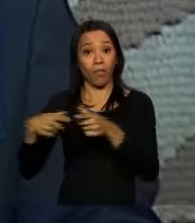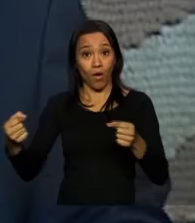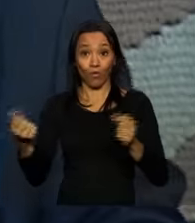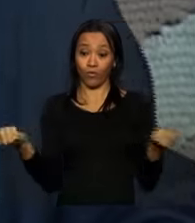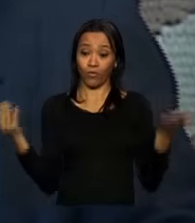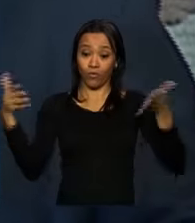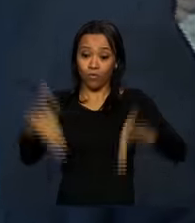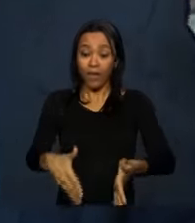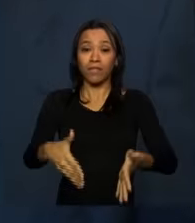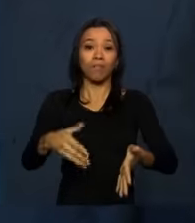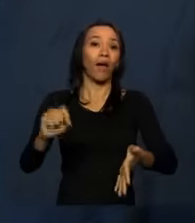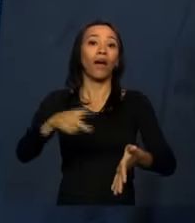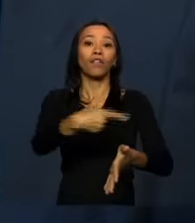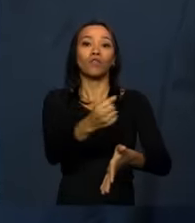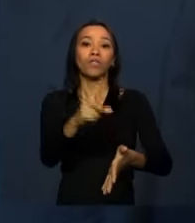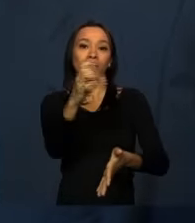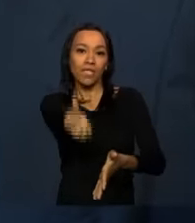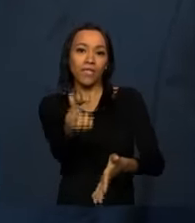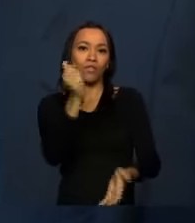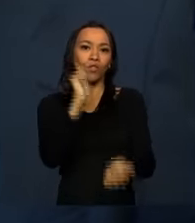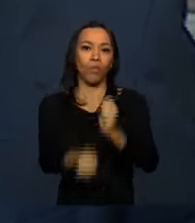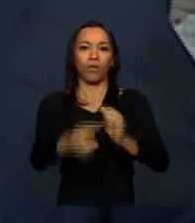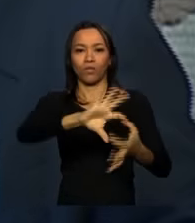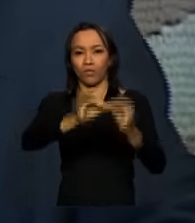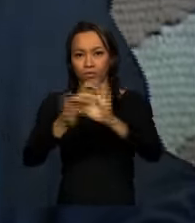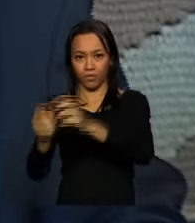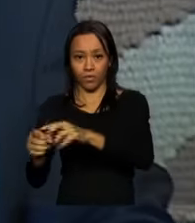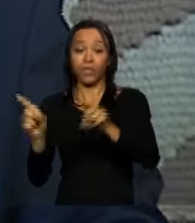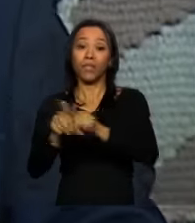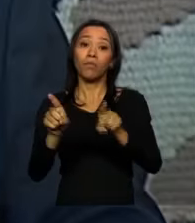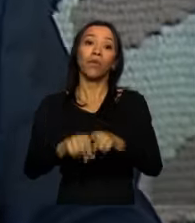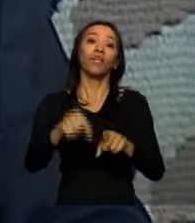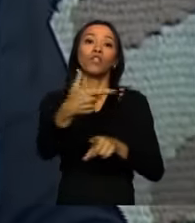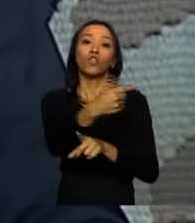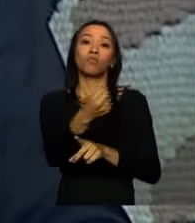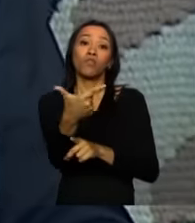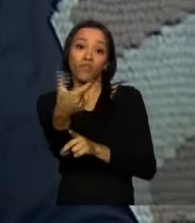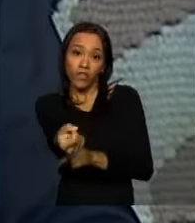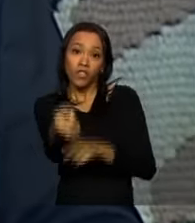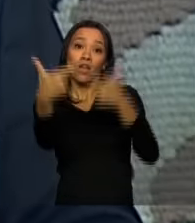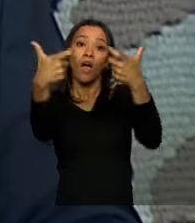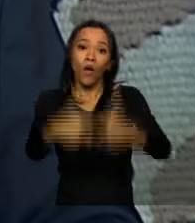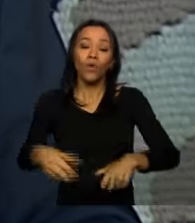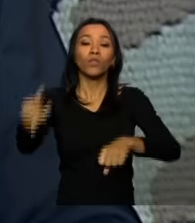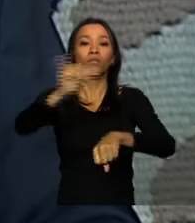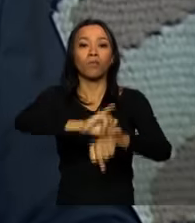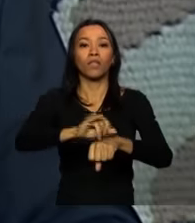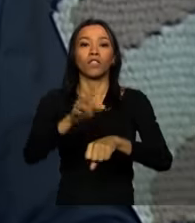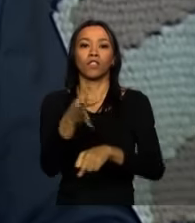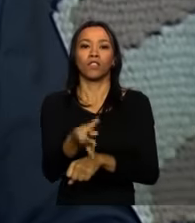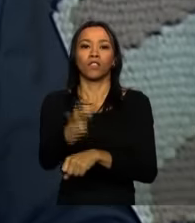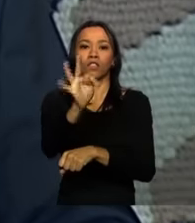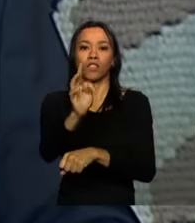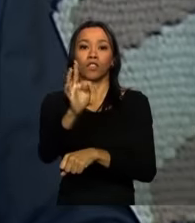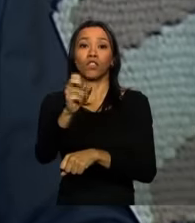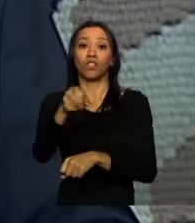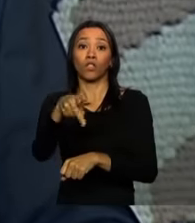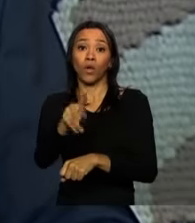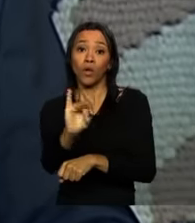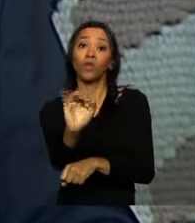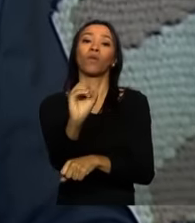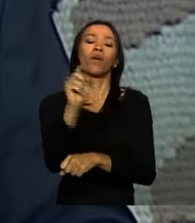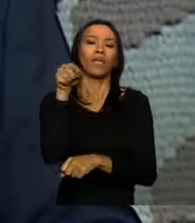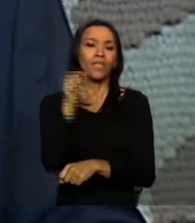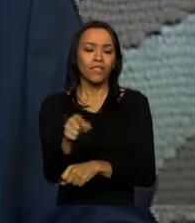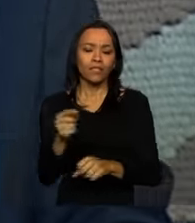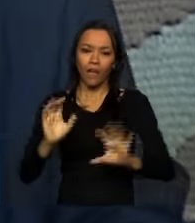em 2016, no Rio de Janeiro, e 2020, em Tóquio, vem se somar aos demais fatores que concorrem para